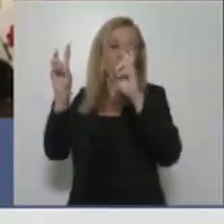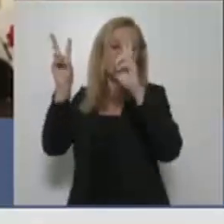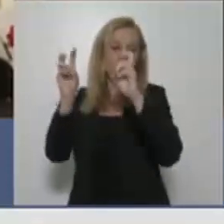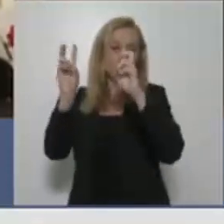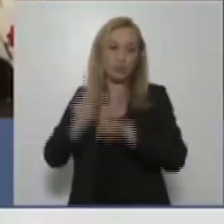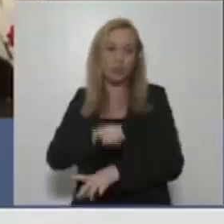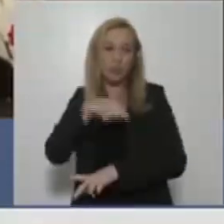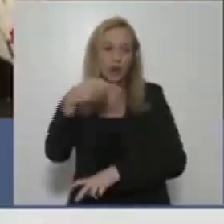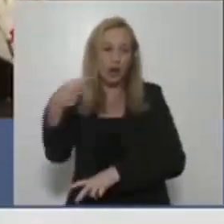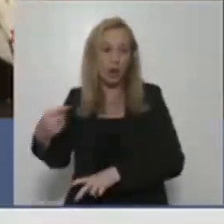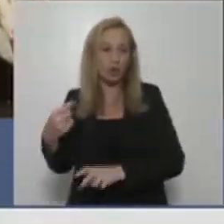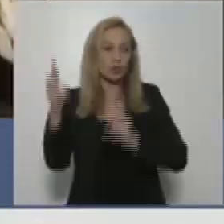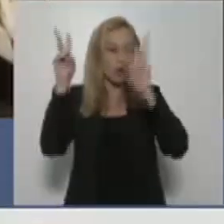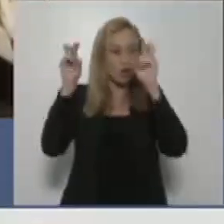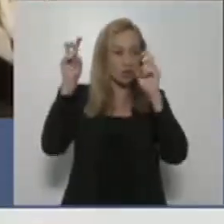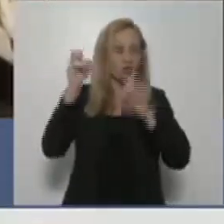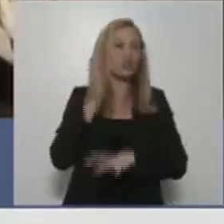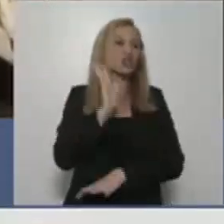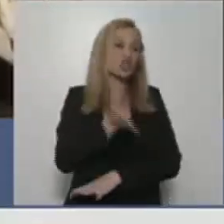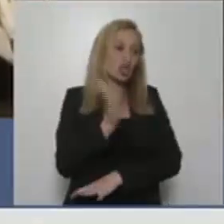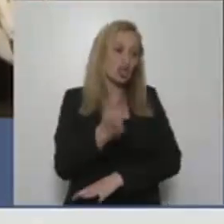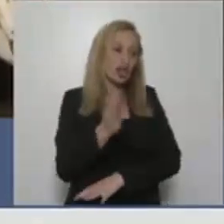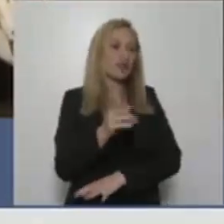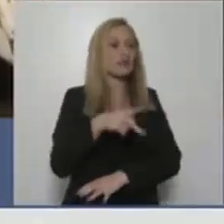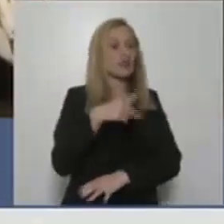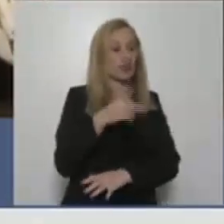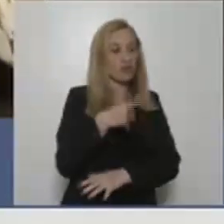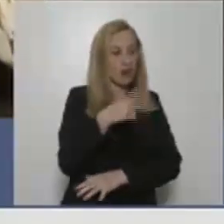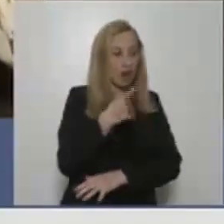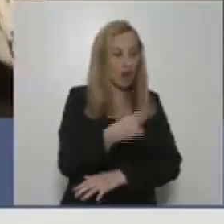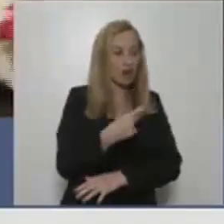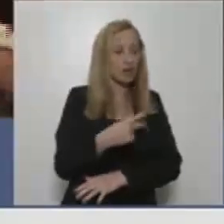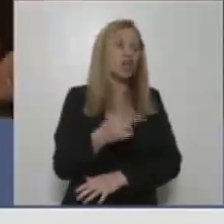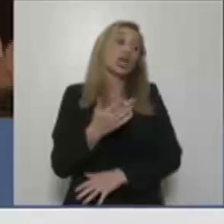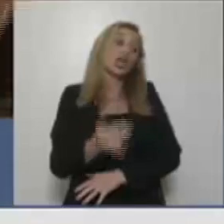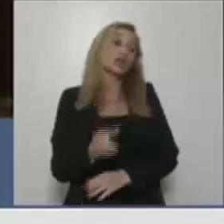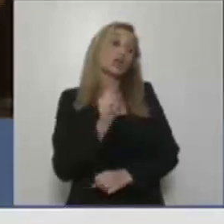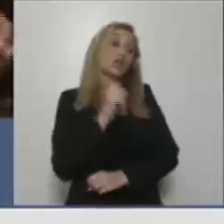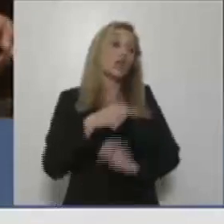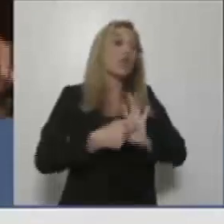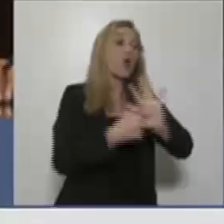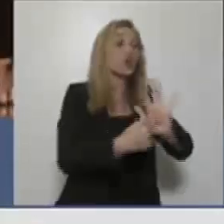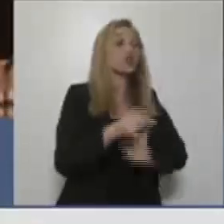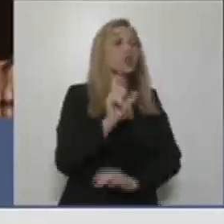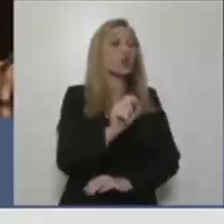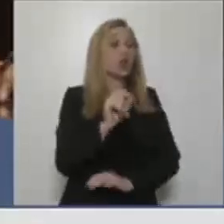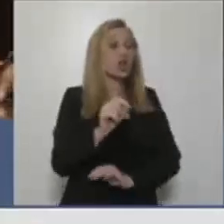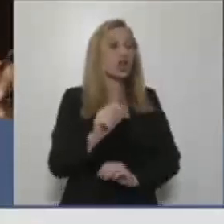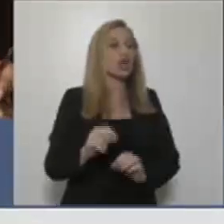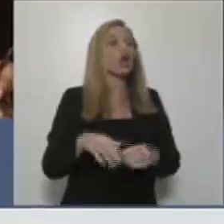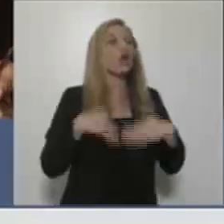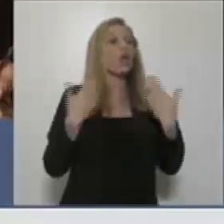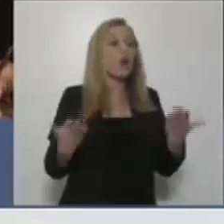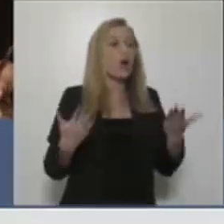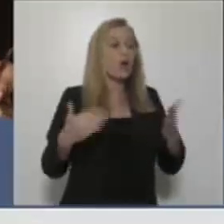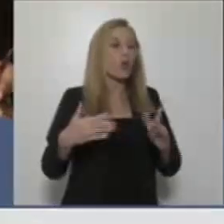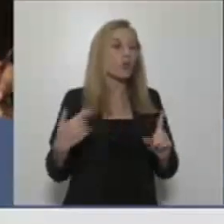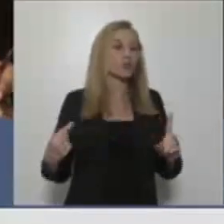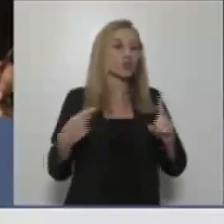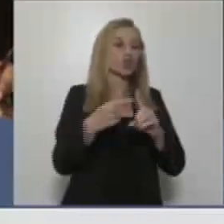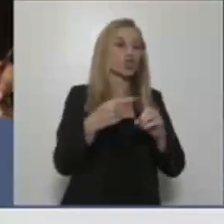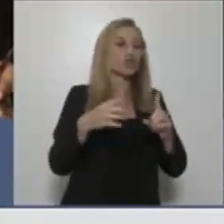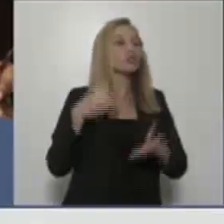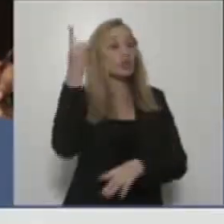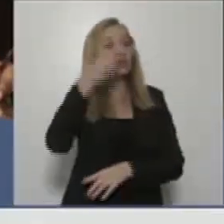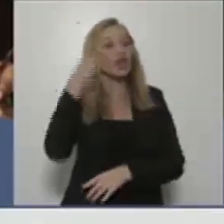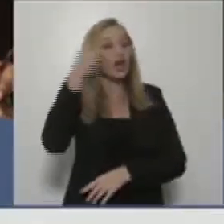para outro debate que já estava aqui sendo colocado. Ou seja, isso fica muito claro qual é a prioridade aqui dos deputados em relação